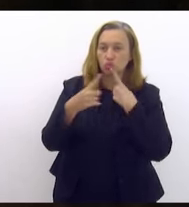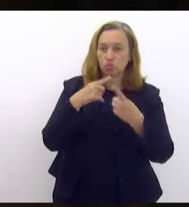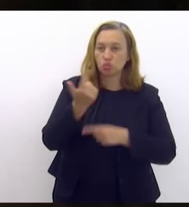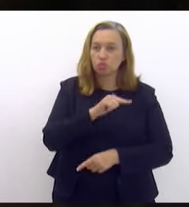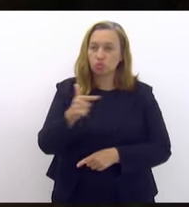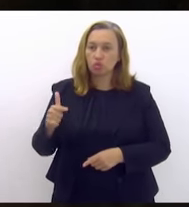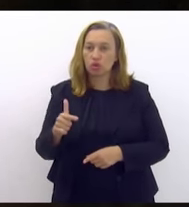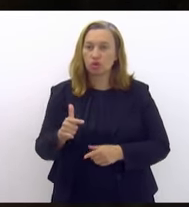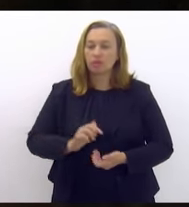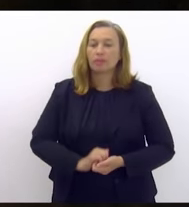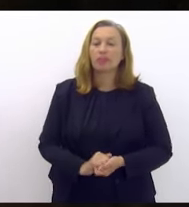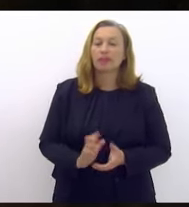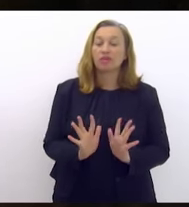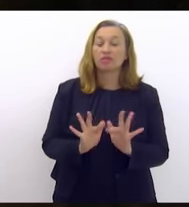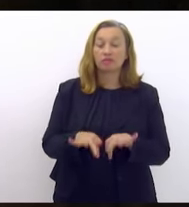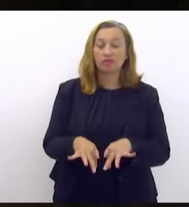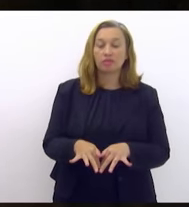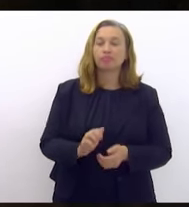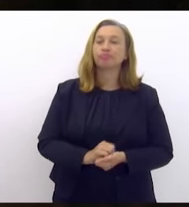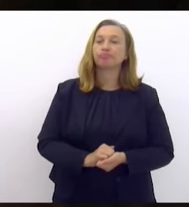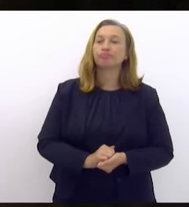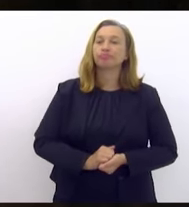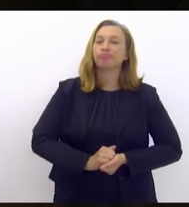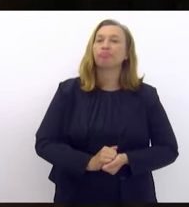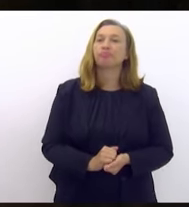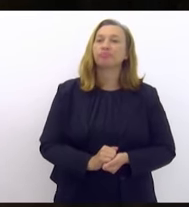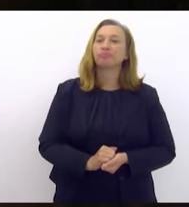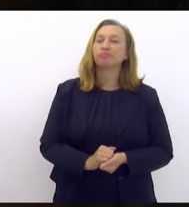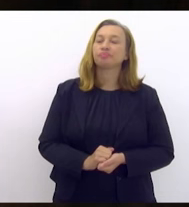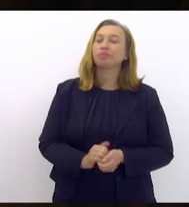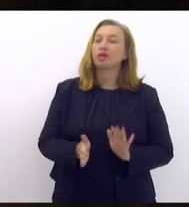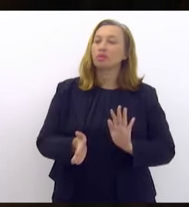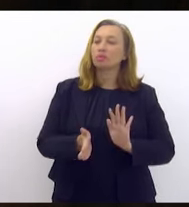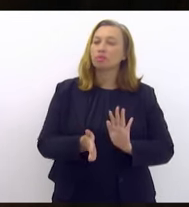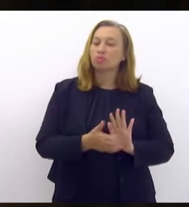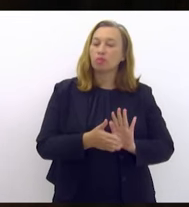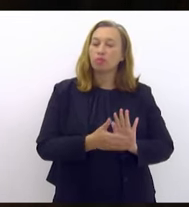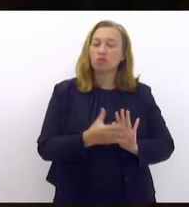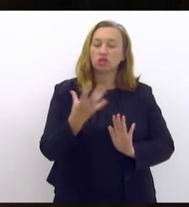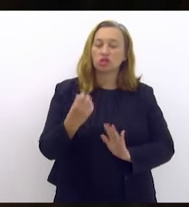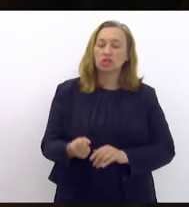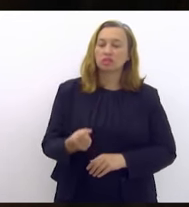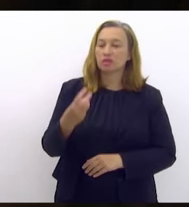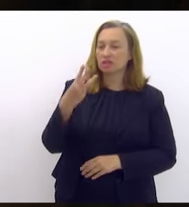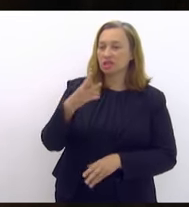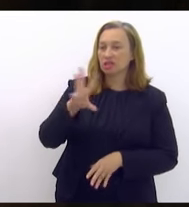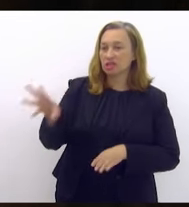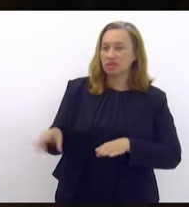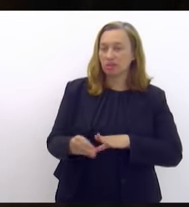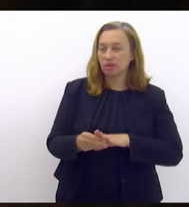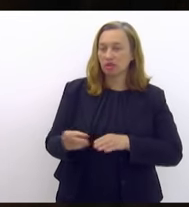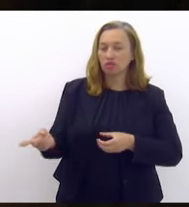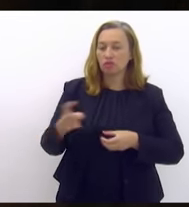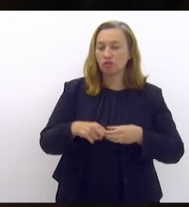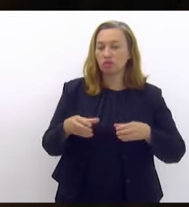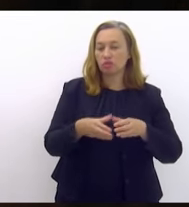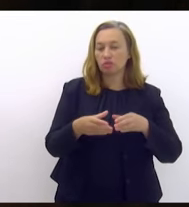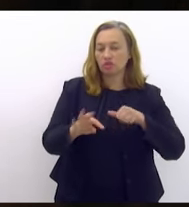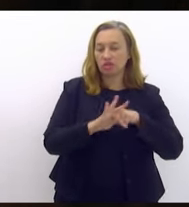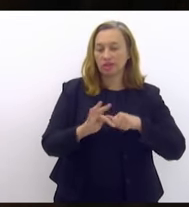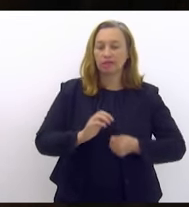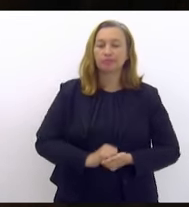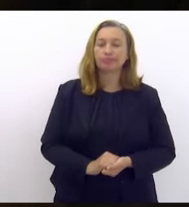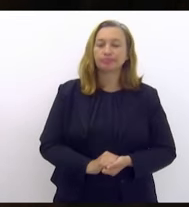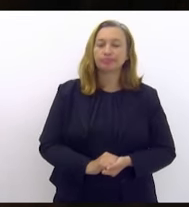queira discutir, encerrada a discussão. A presente proposta recebeu 3 emendas, retorna às